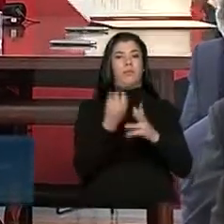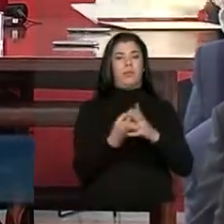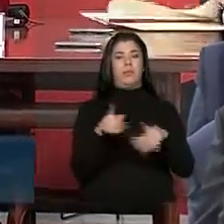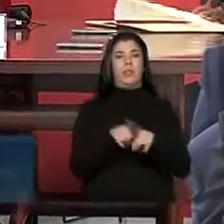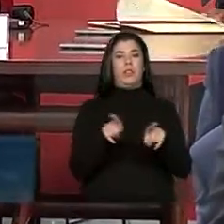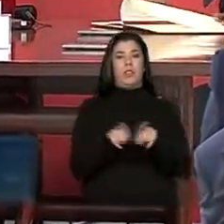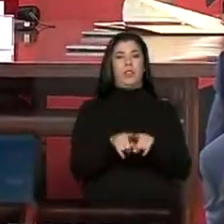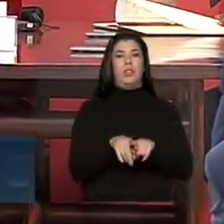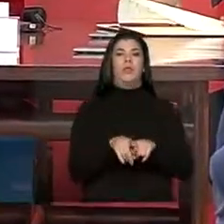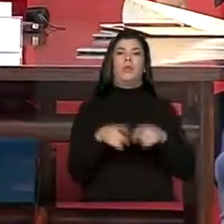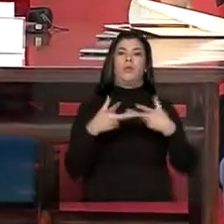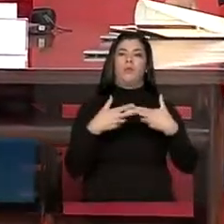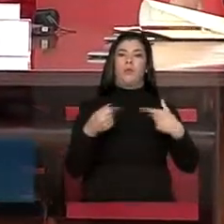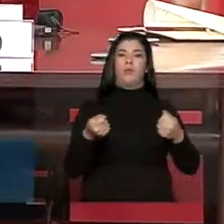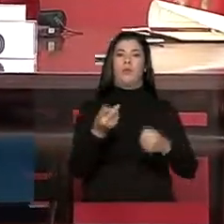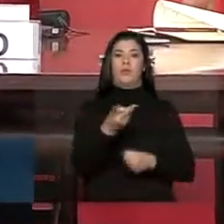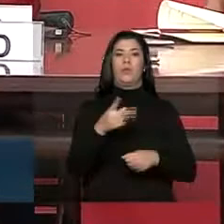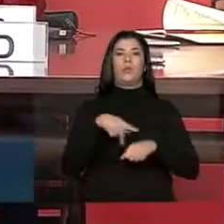Brasil e China.